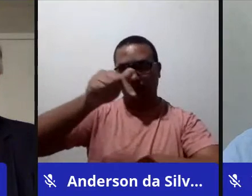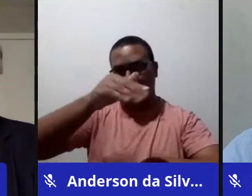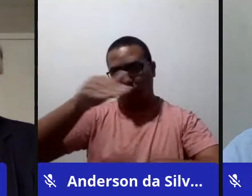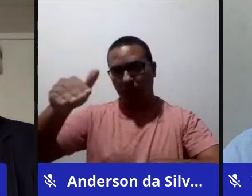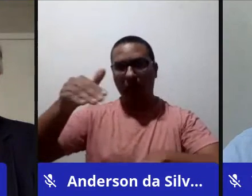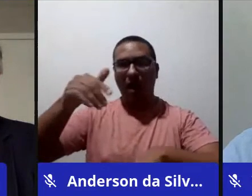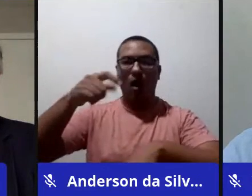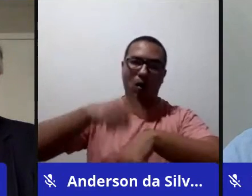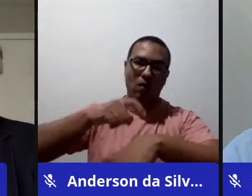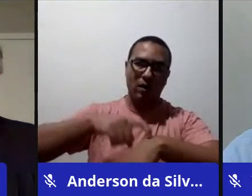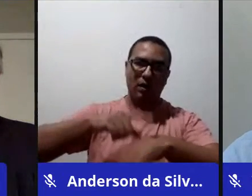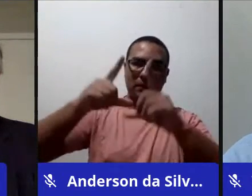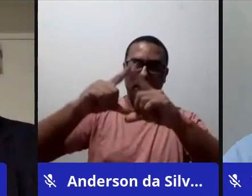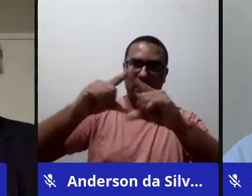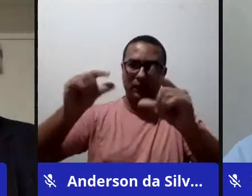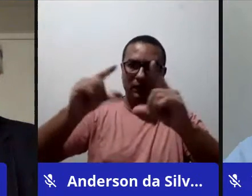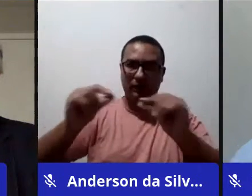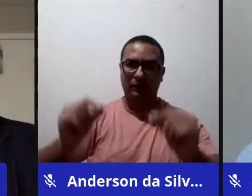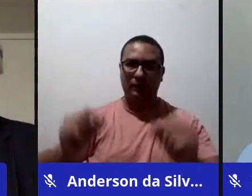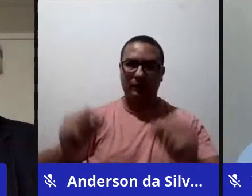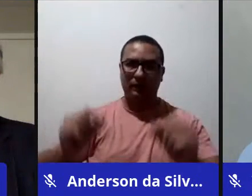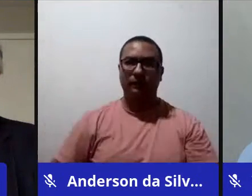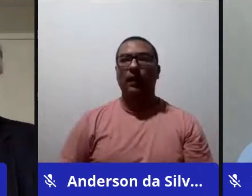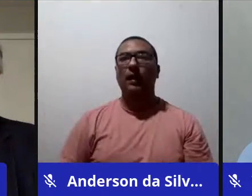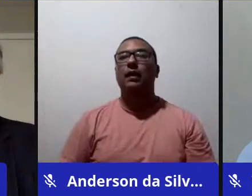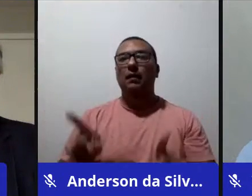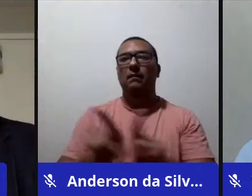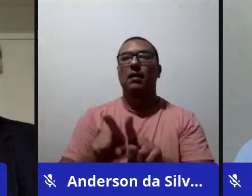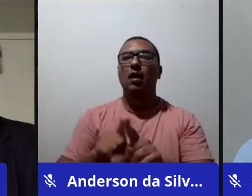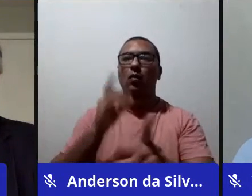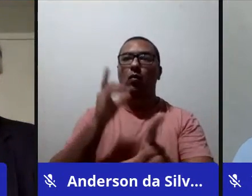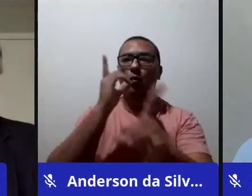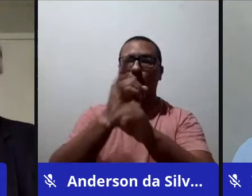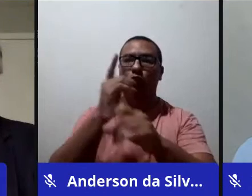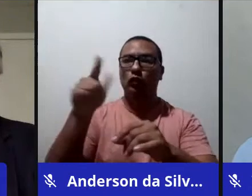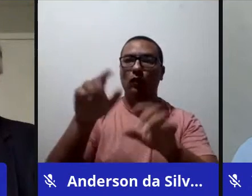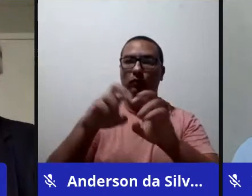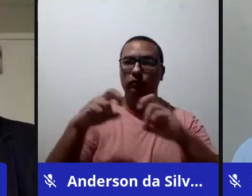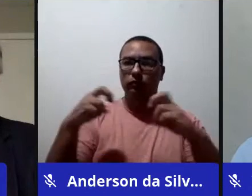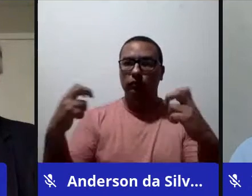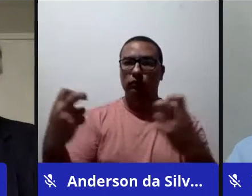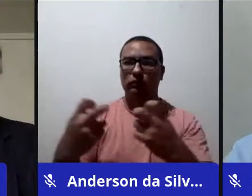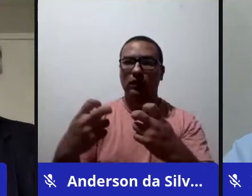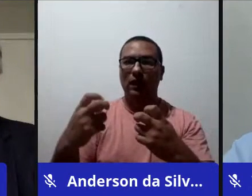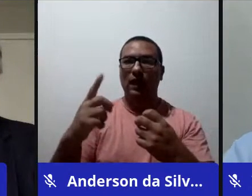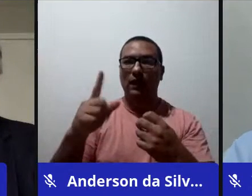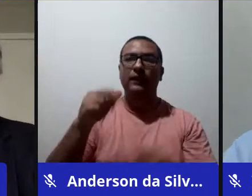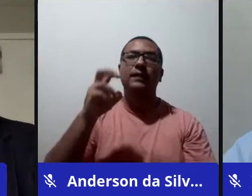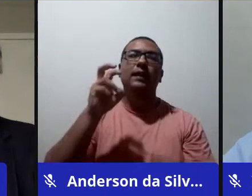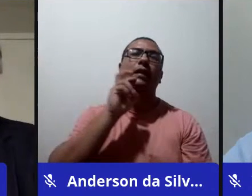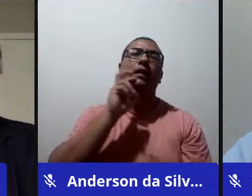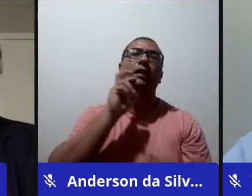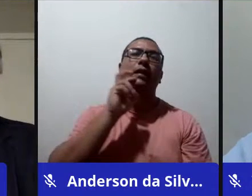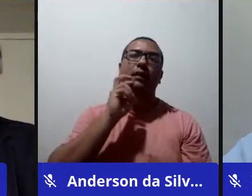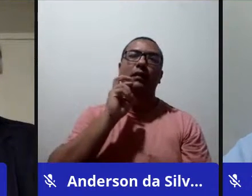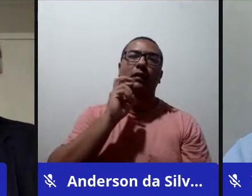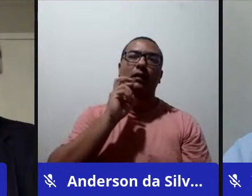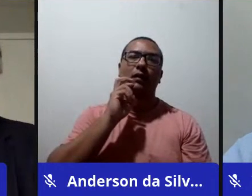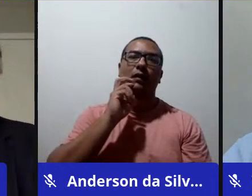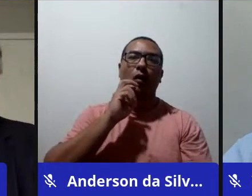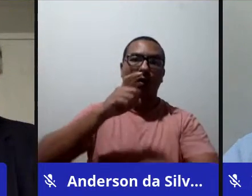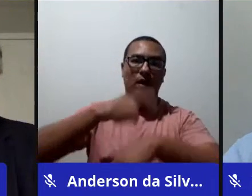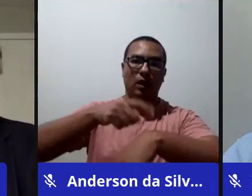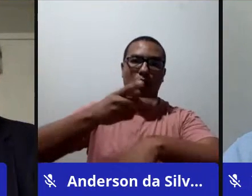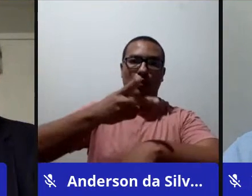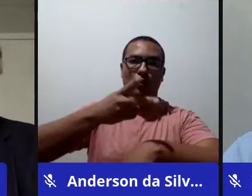E nosso próximo encontro coletivo será na quinta-feira, né, a partir das 14 horas,